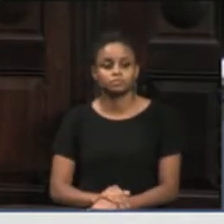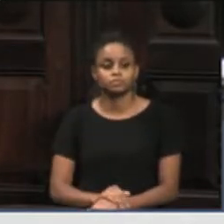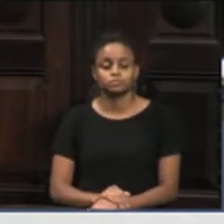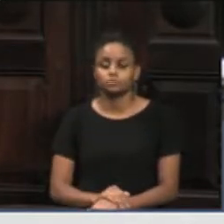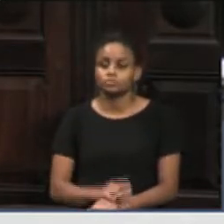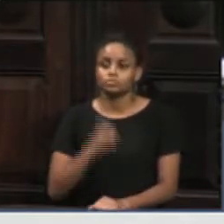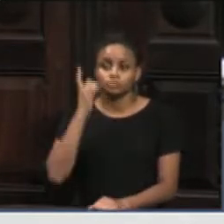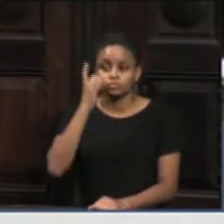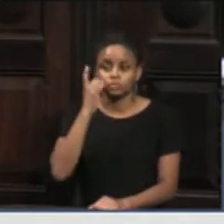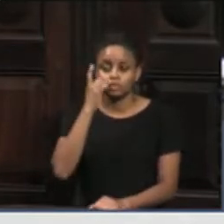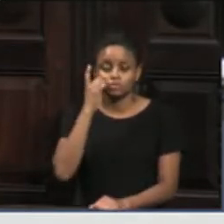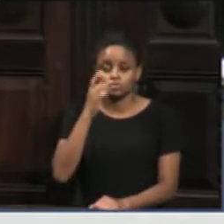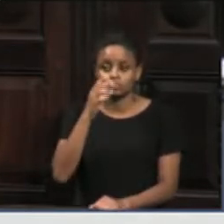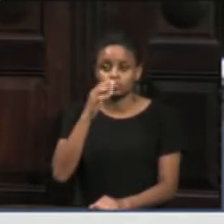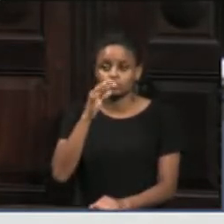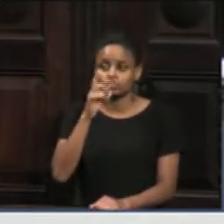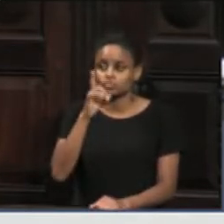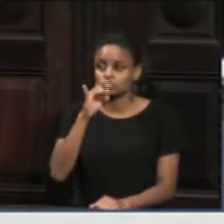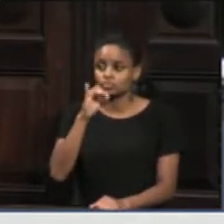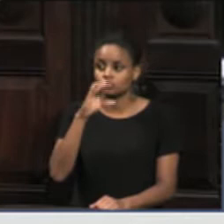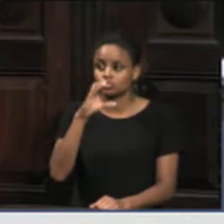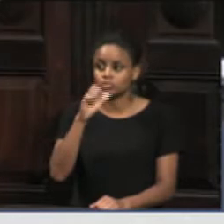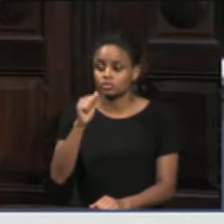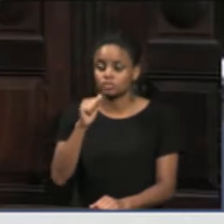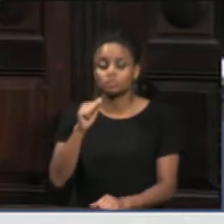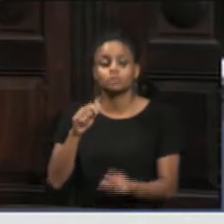Deputado Dica. Deputado Tio Carlos.